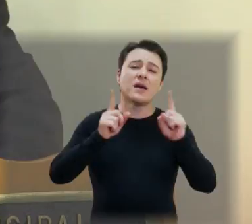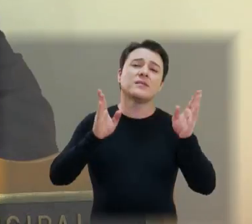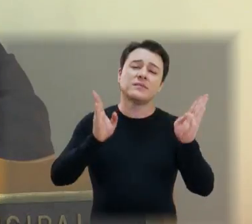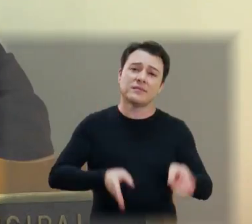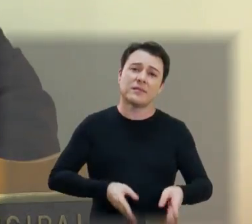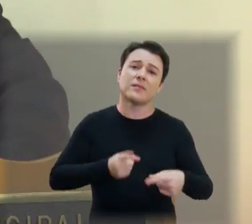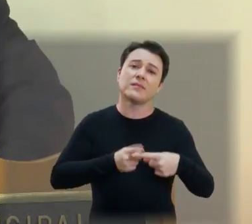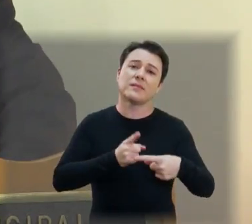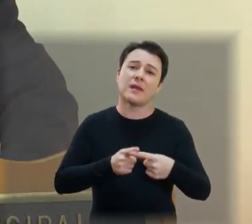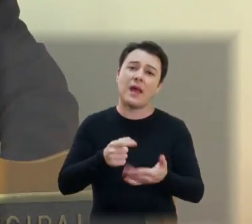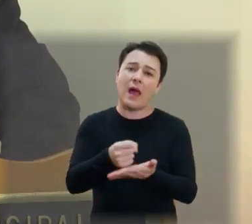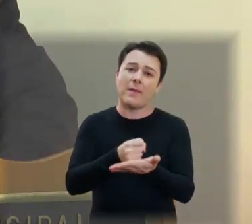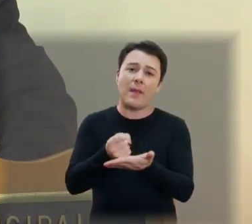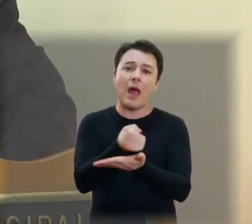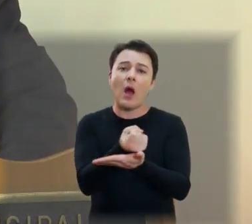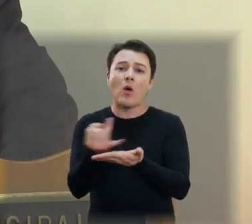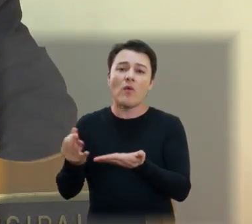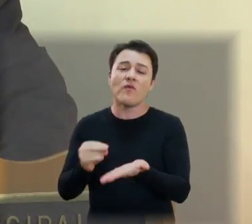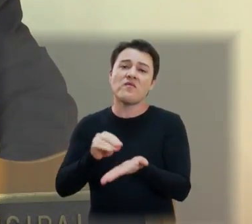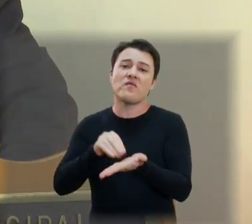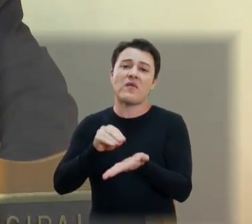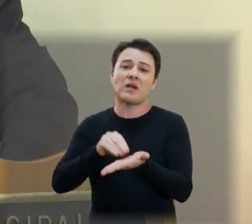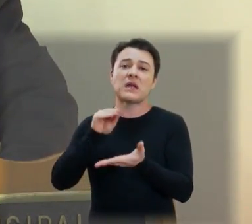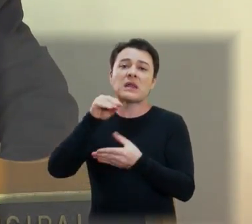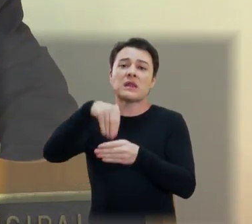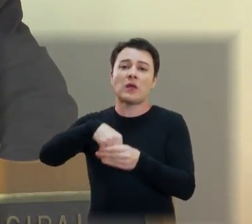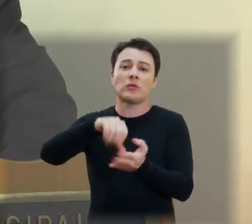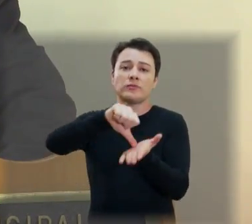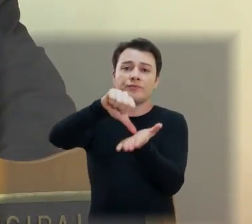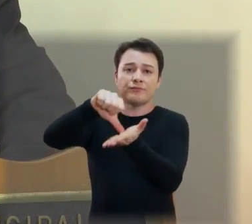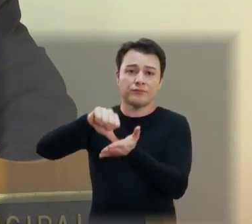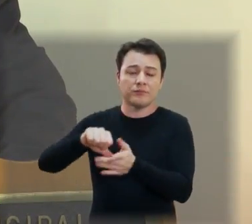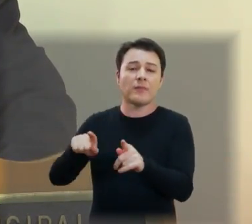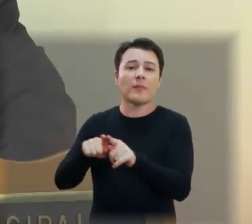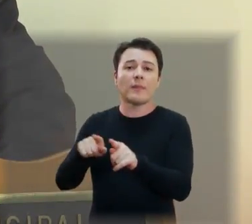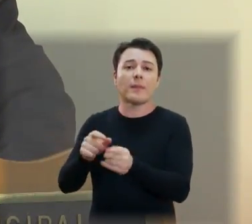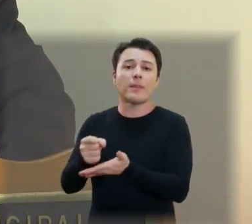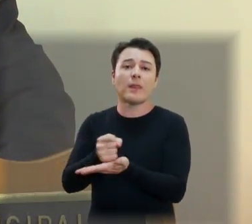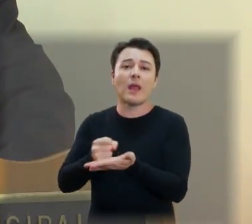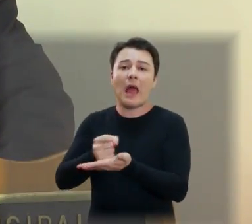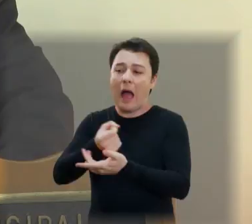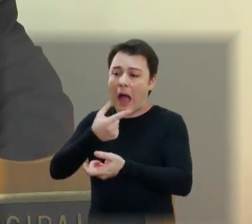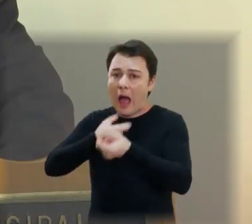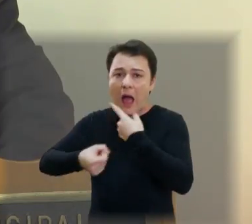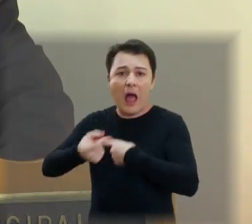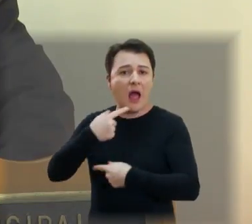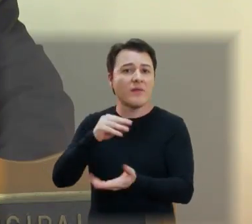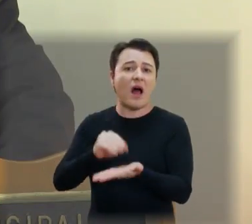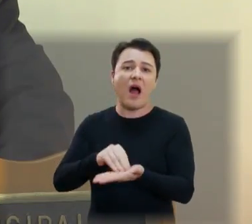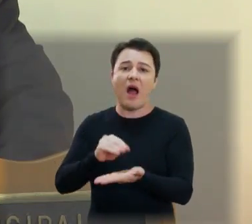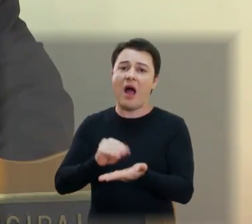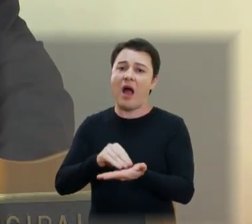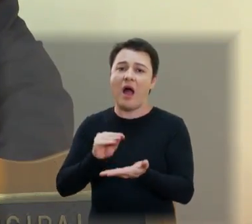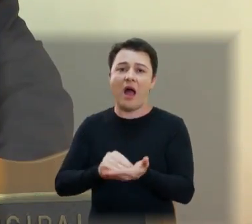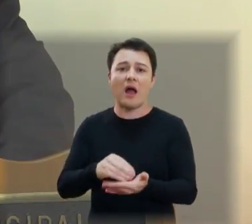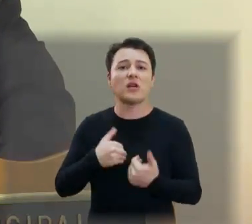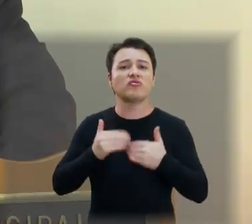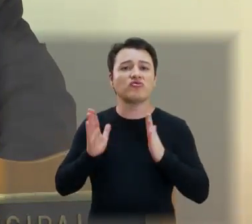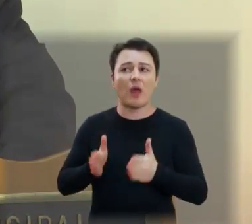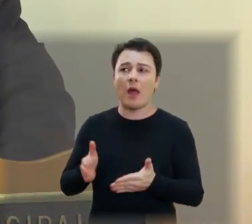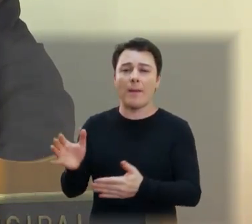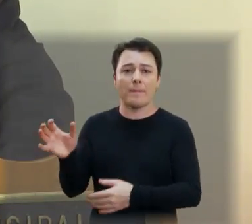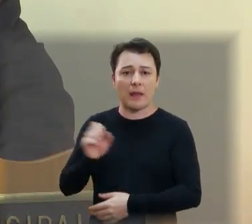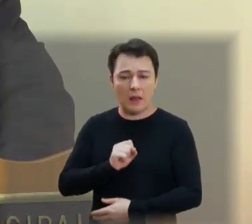alguns medicamentos nos postinhos aí, aqui na farmácia central, já está faltando alguns medicamentos. Inclusive, eu peguei lá, já